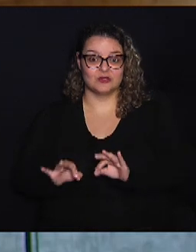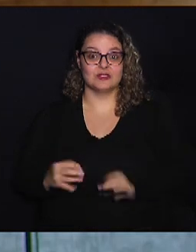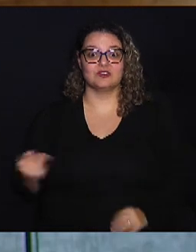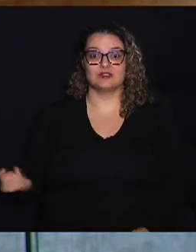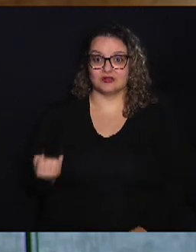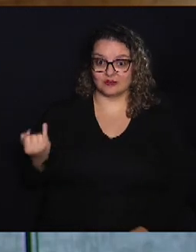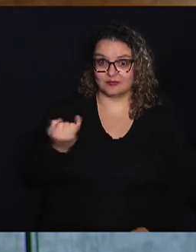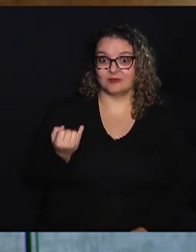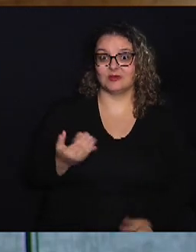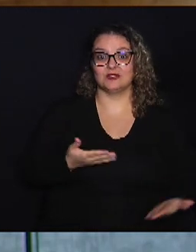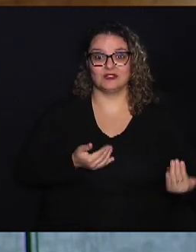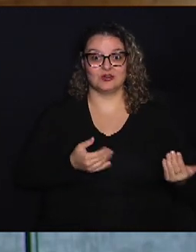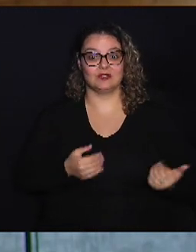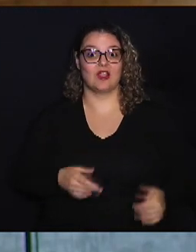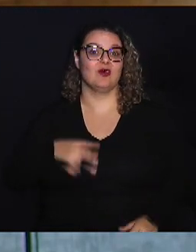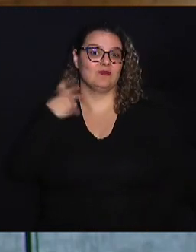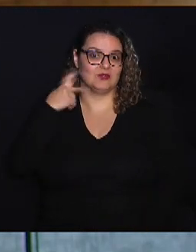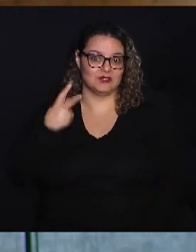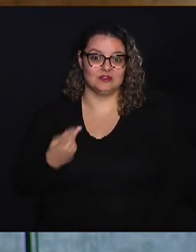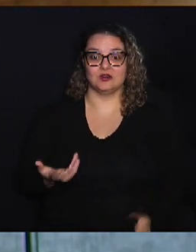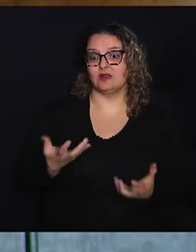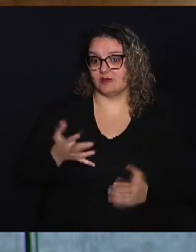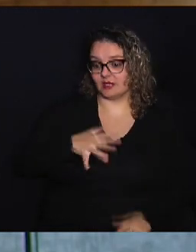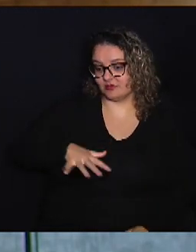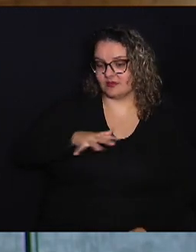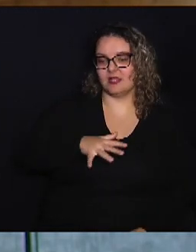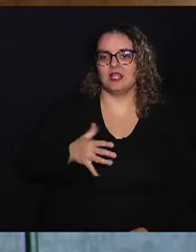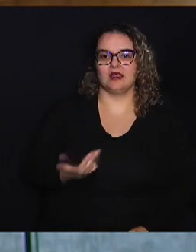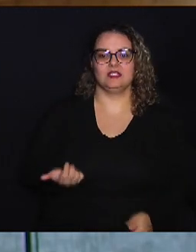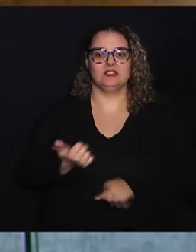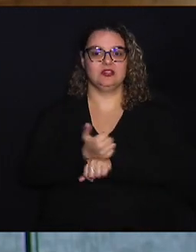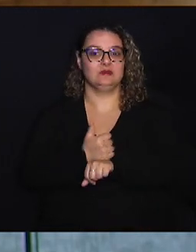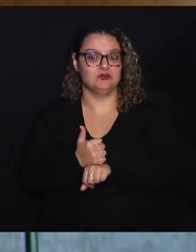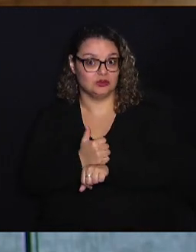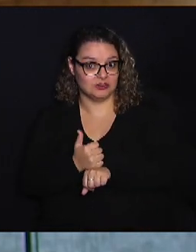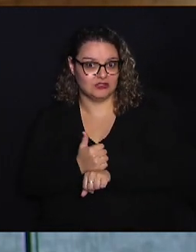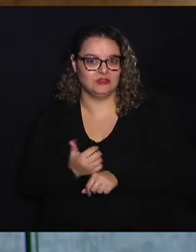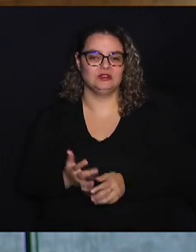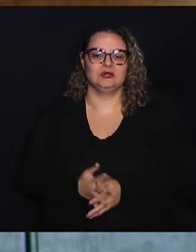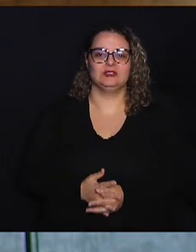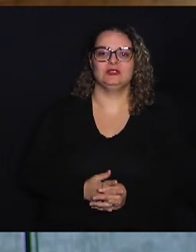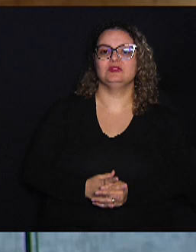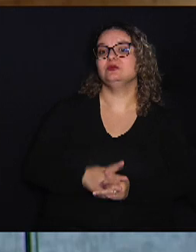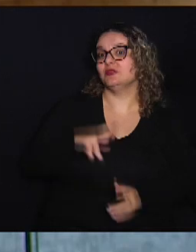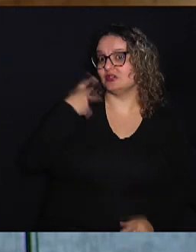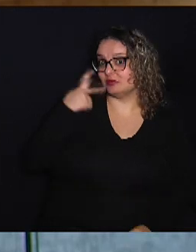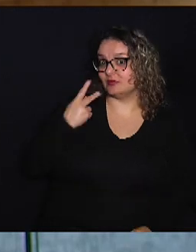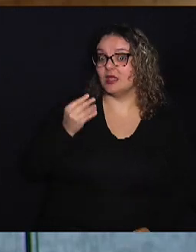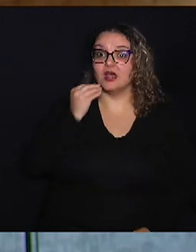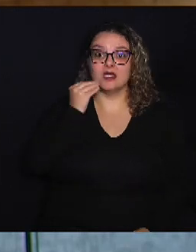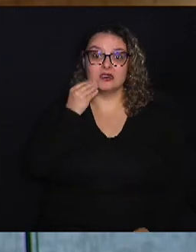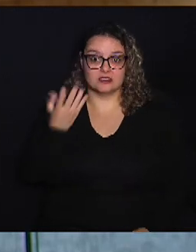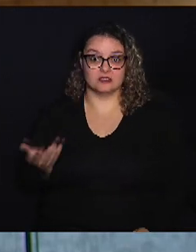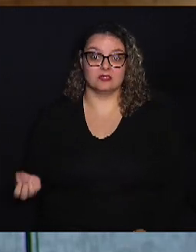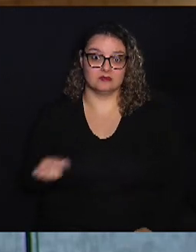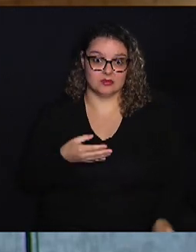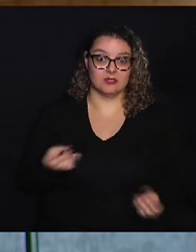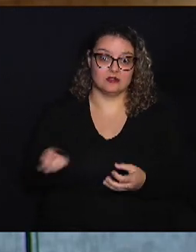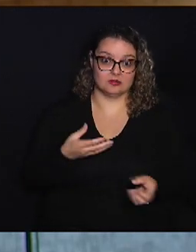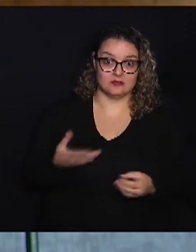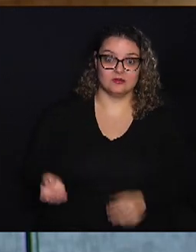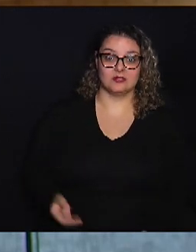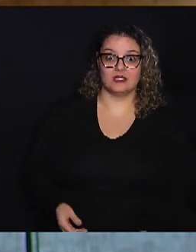de jovens políticos, como por exemplo eu quero seguir na carreira política, e também para a gente tentar renovar, né, que não é à toa que o nome da nossa chapa é